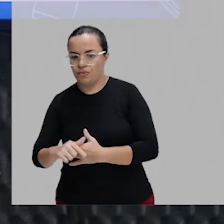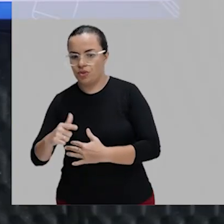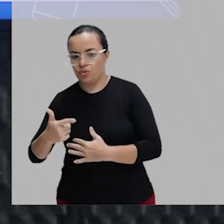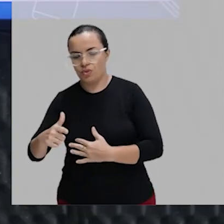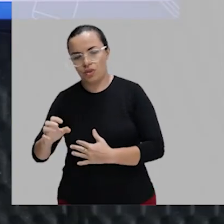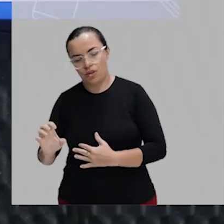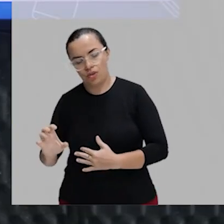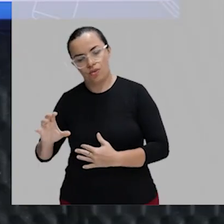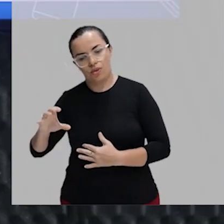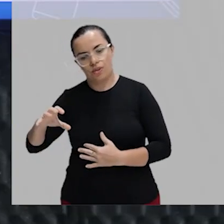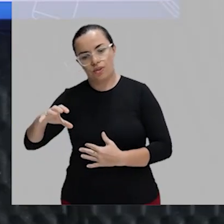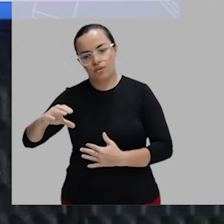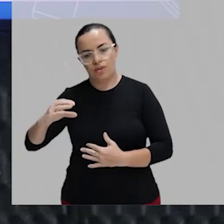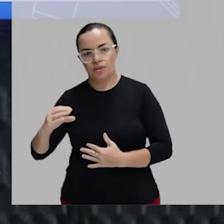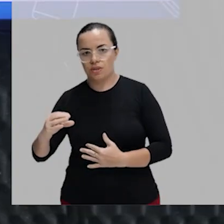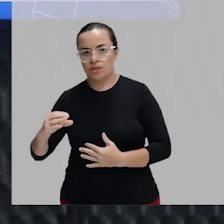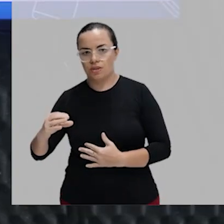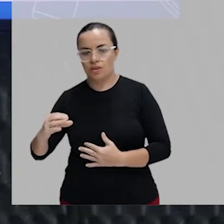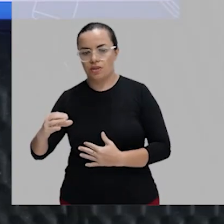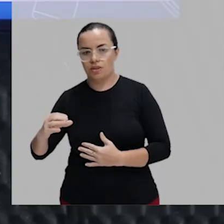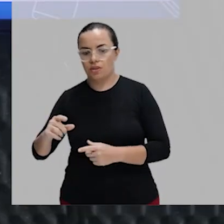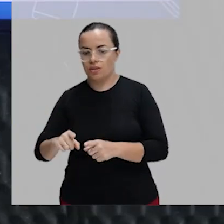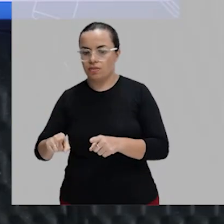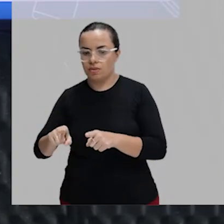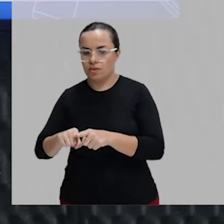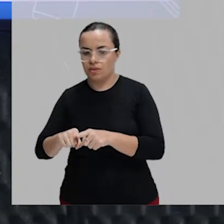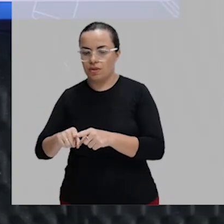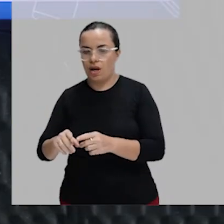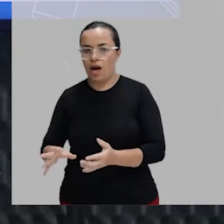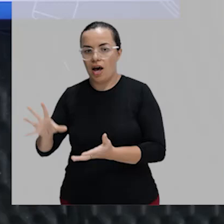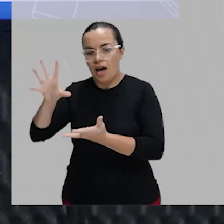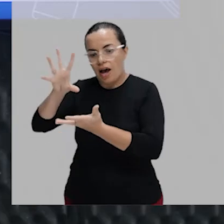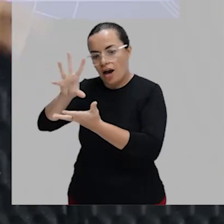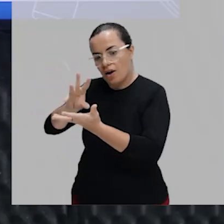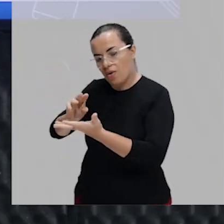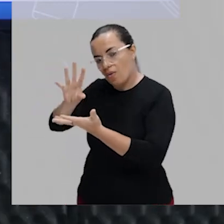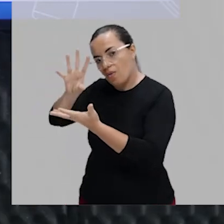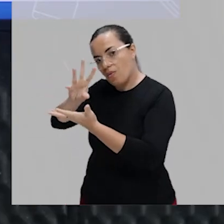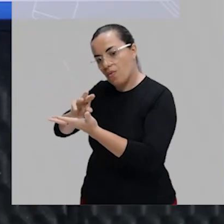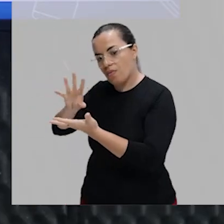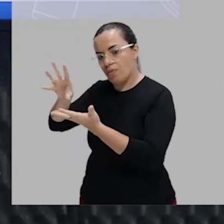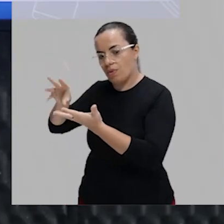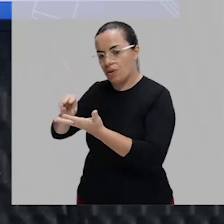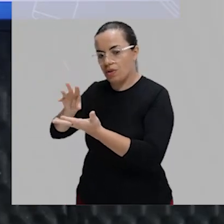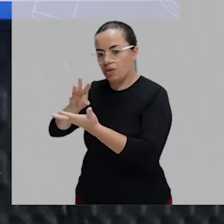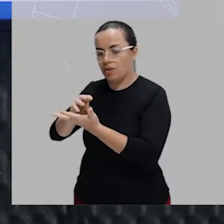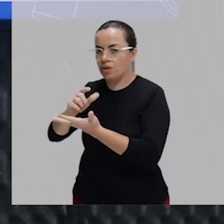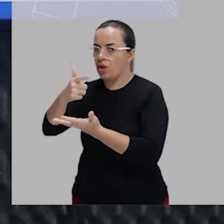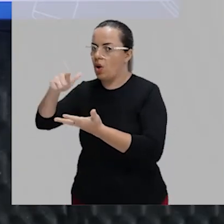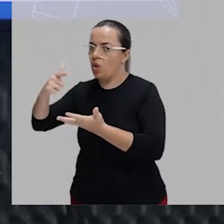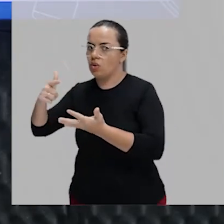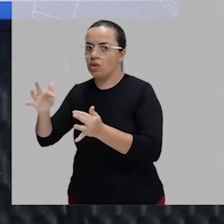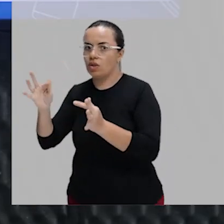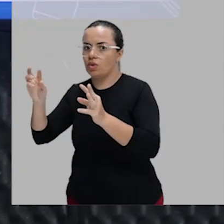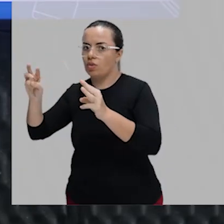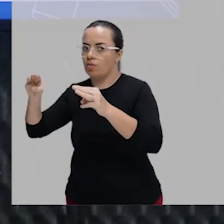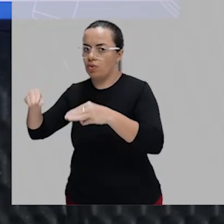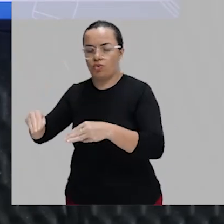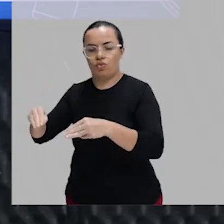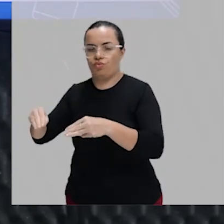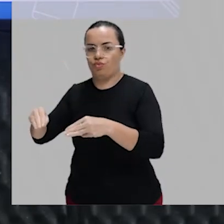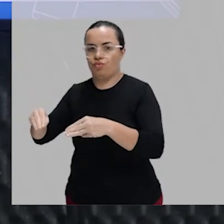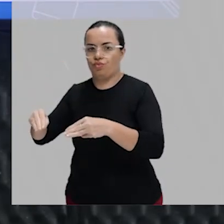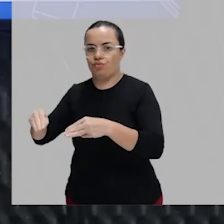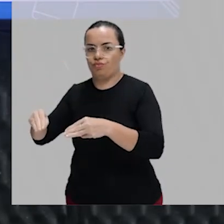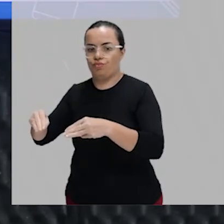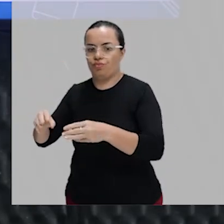vai acumular o substrato 3 e não vai ter produção do produto final. Não é isso? E ele